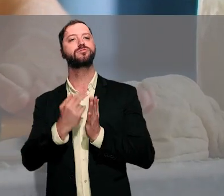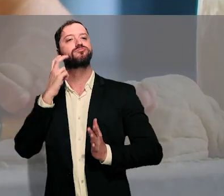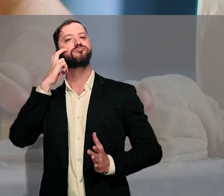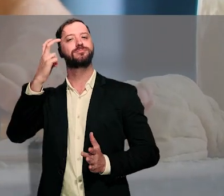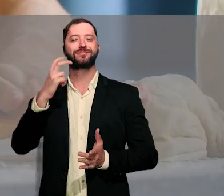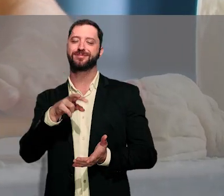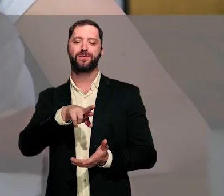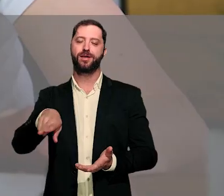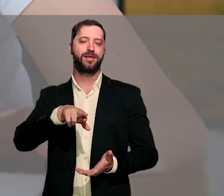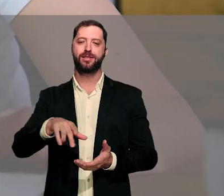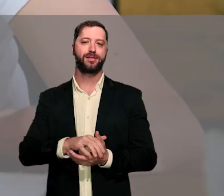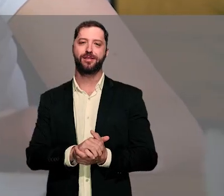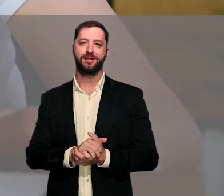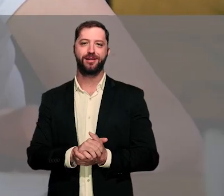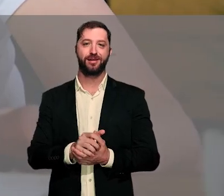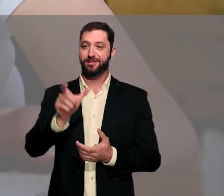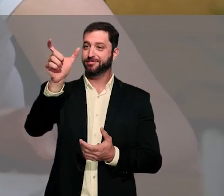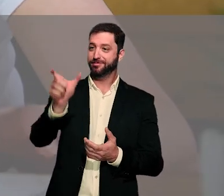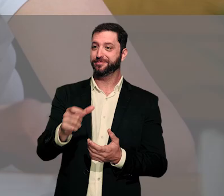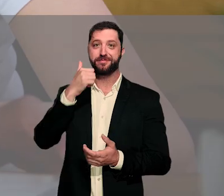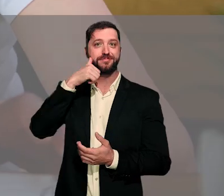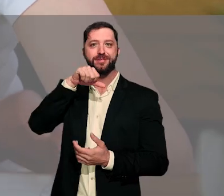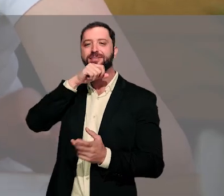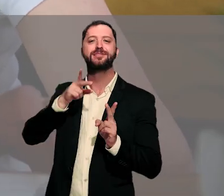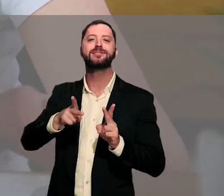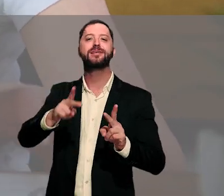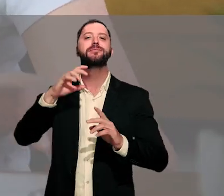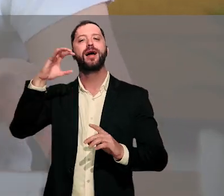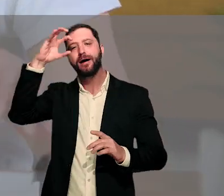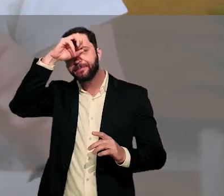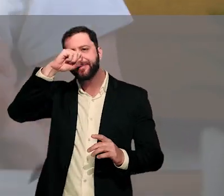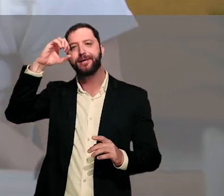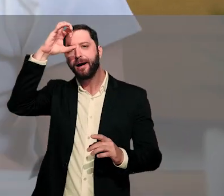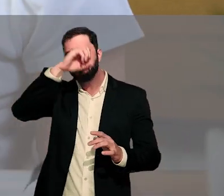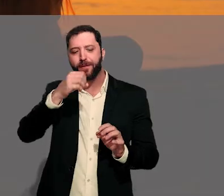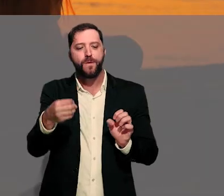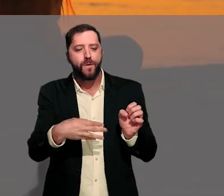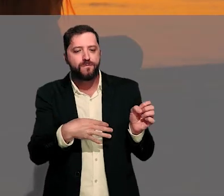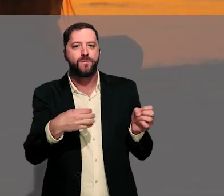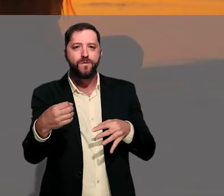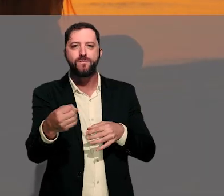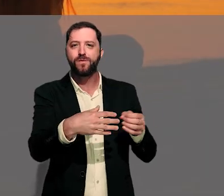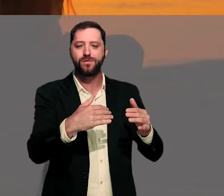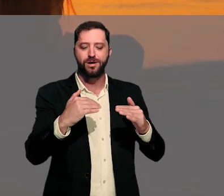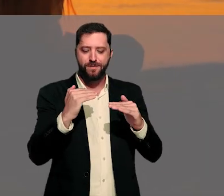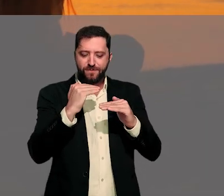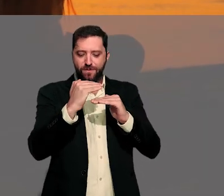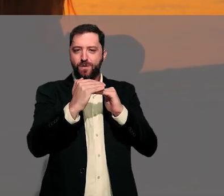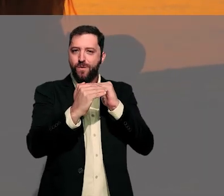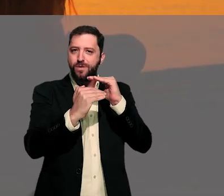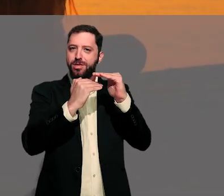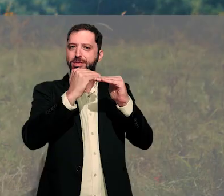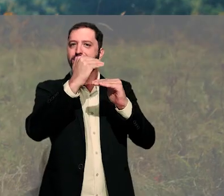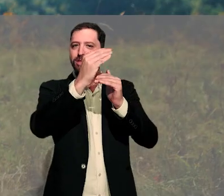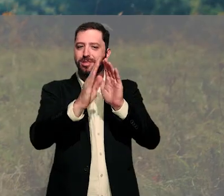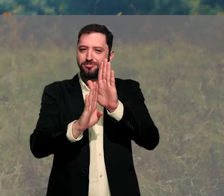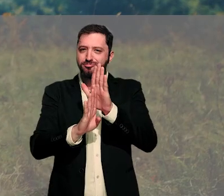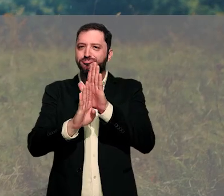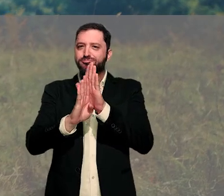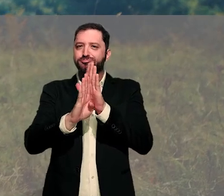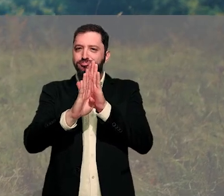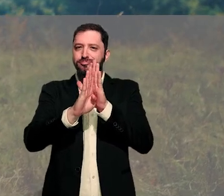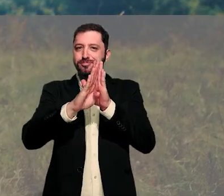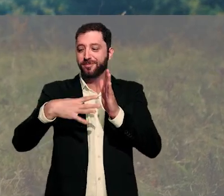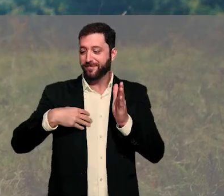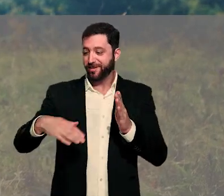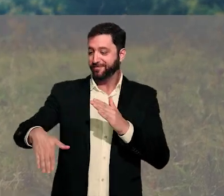repente. É estar disposta a aprender o tempo todo. Evoluir constantemente. Crescer com